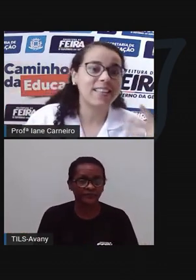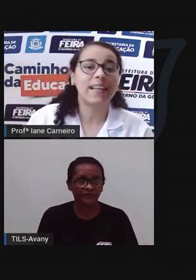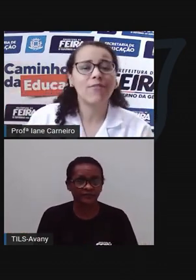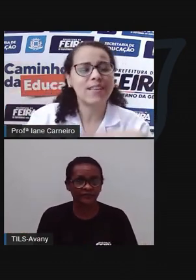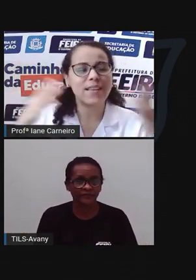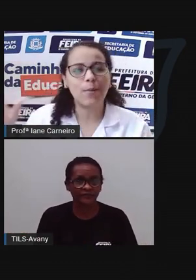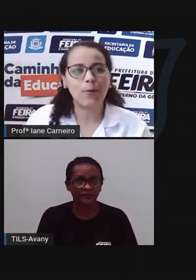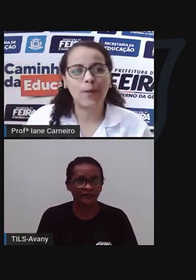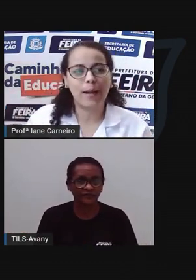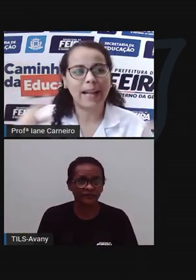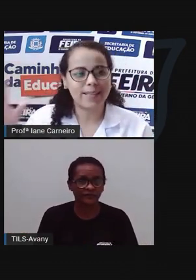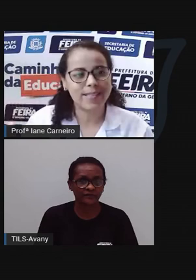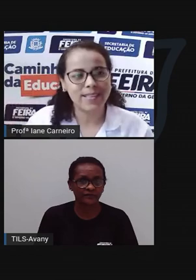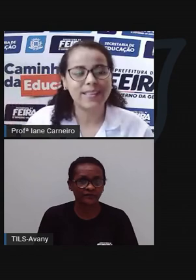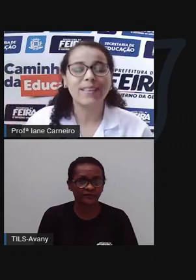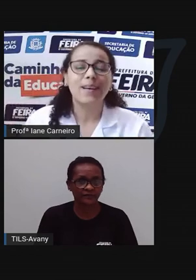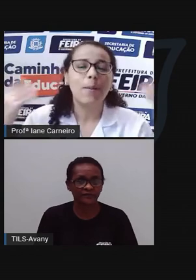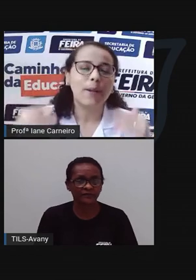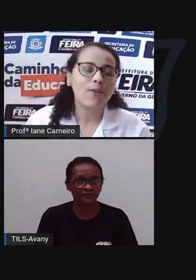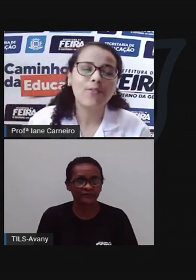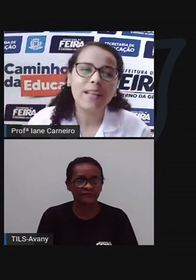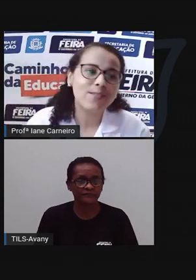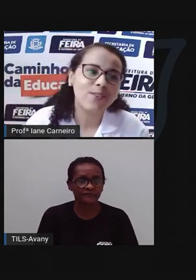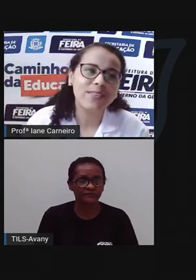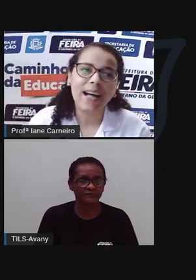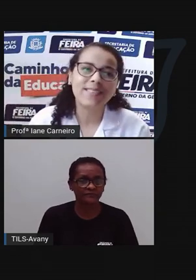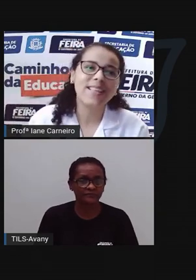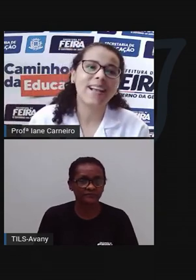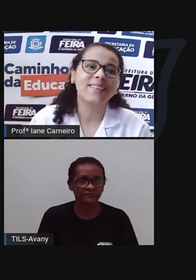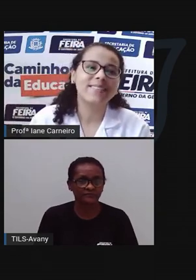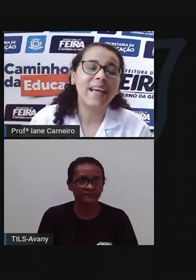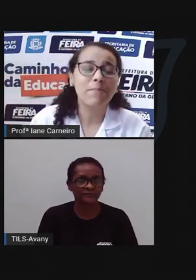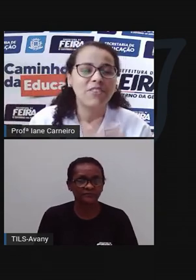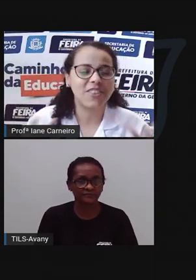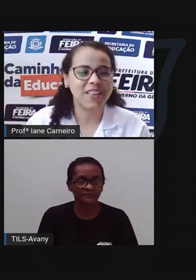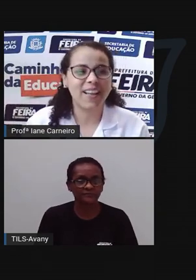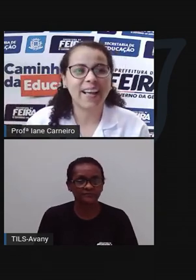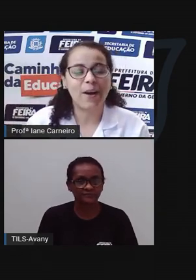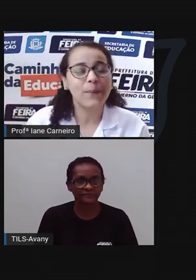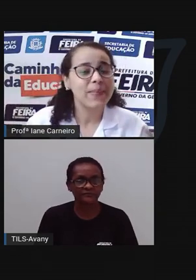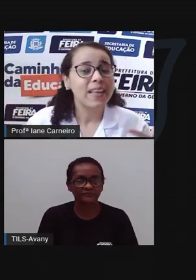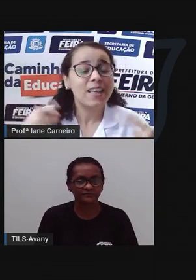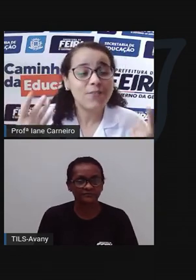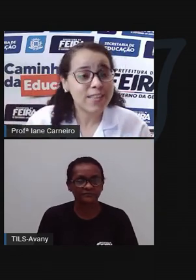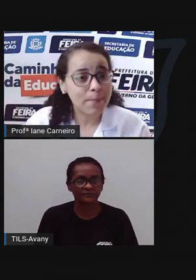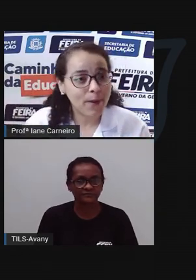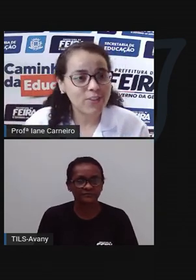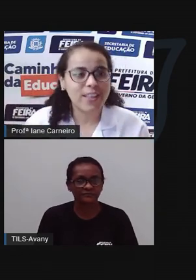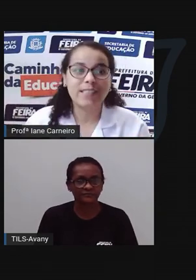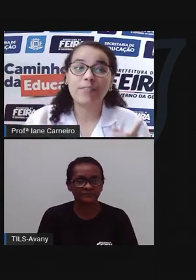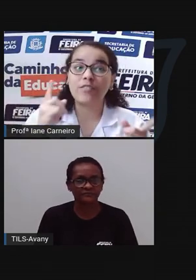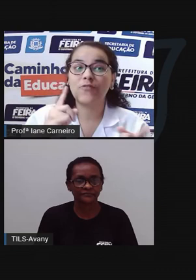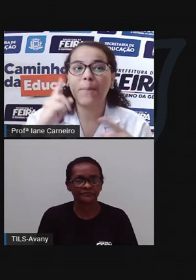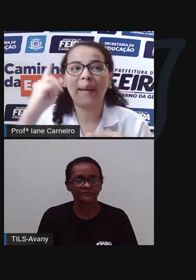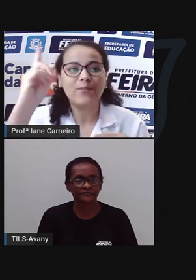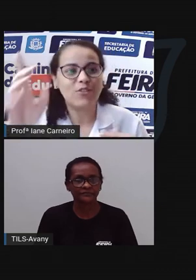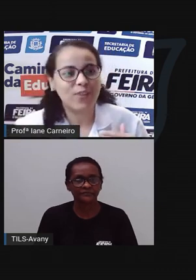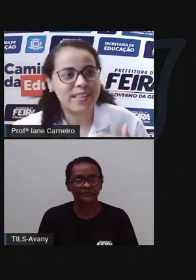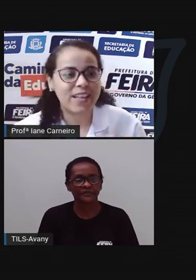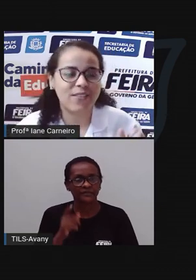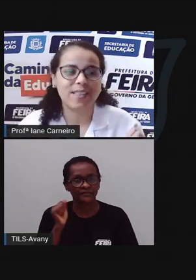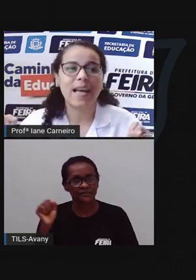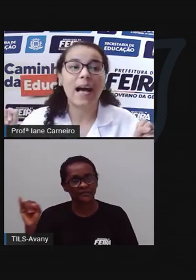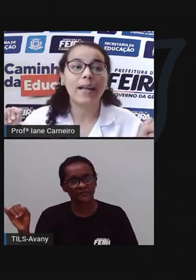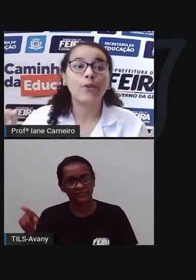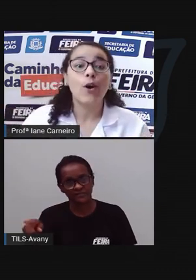Repente 30 né fazer uma gracinha vai convidar os convidados dela né imagina que legal e você pode né se você tiver